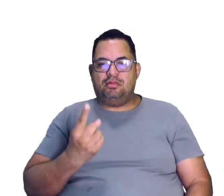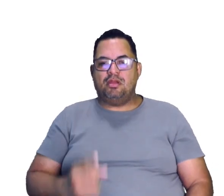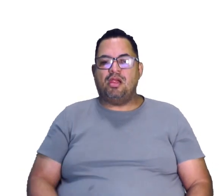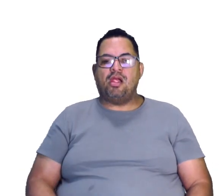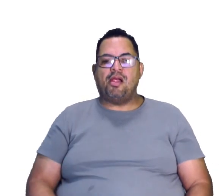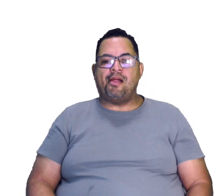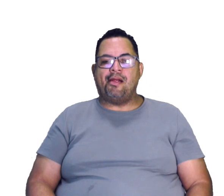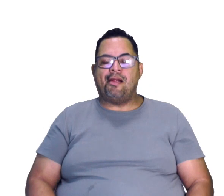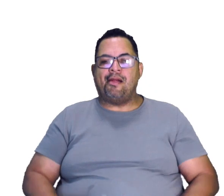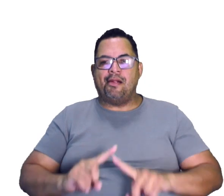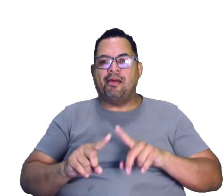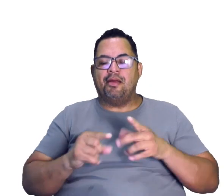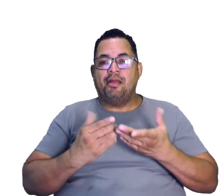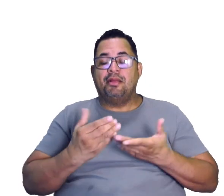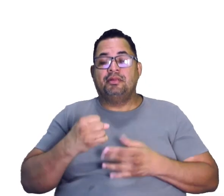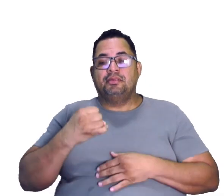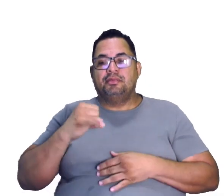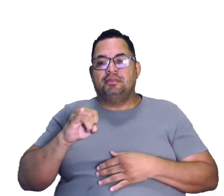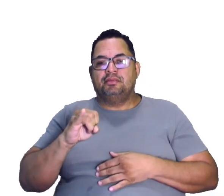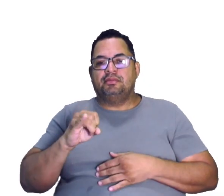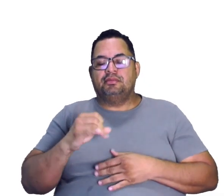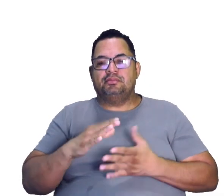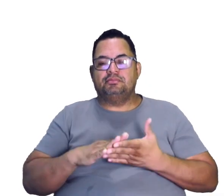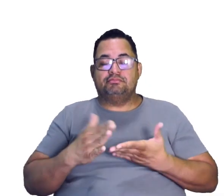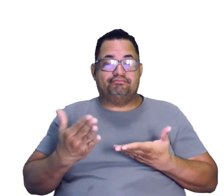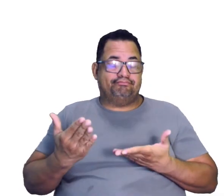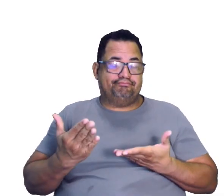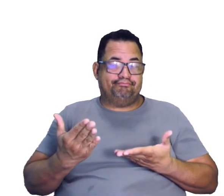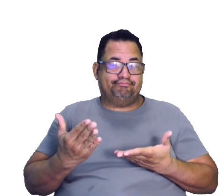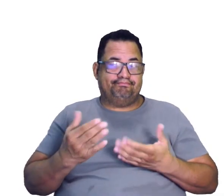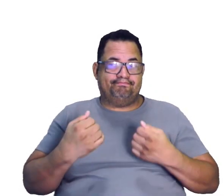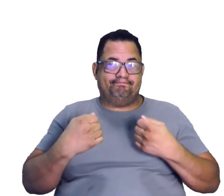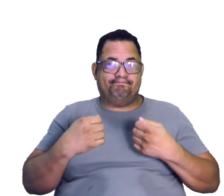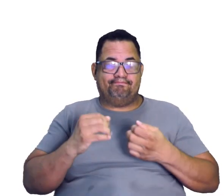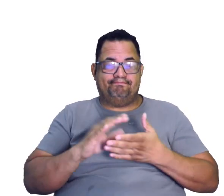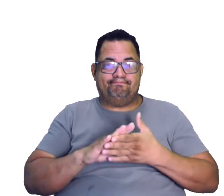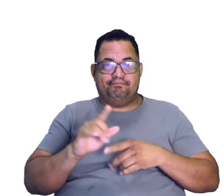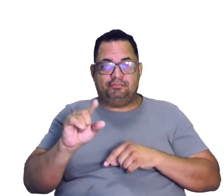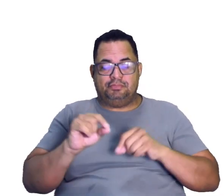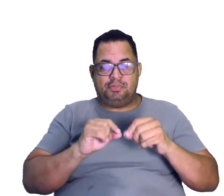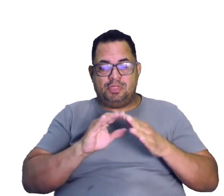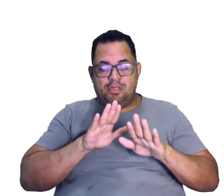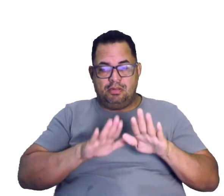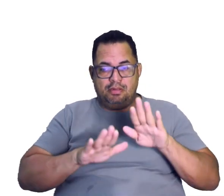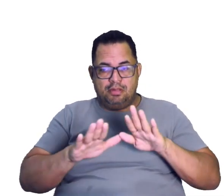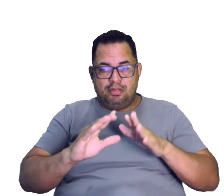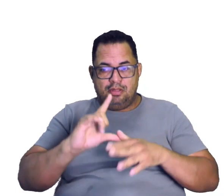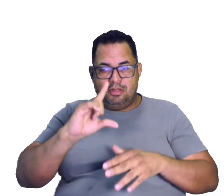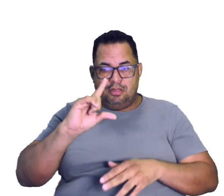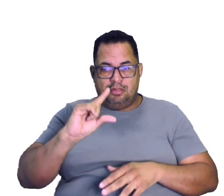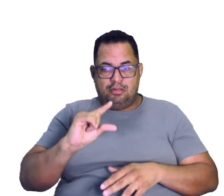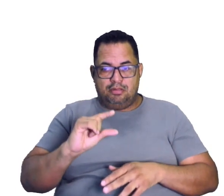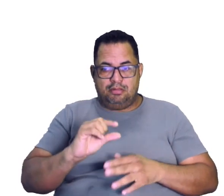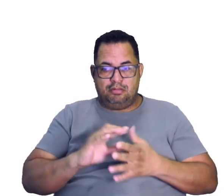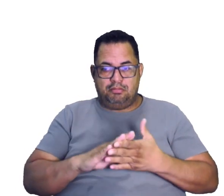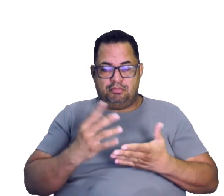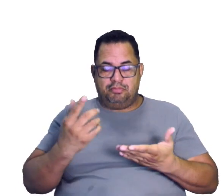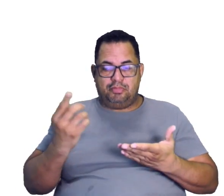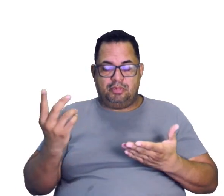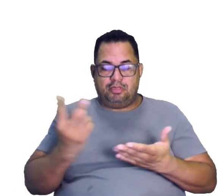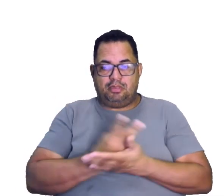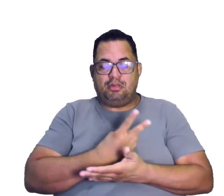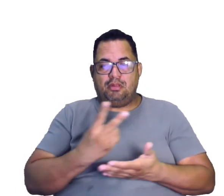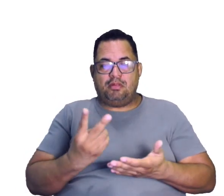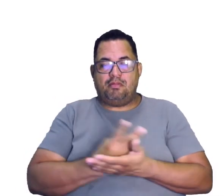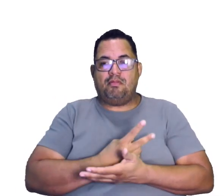3. Mas se você, assim como eu prefiro fazer o passo a passo para minimizar as possibilidades de erro. Aí você vai